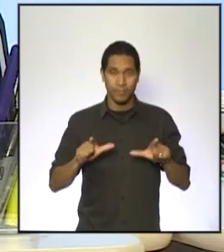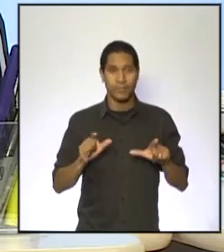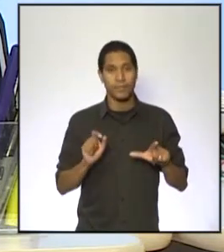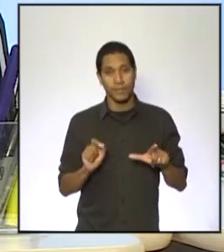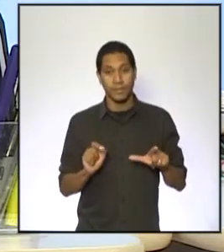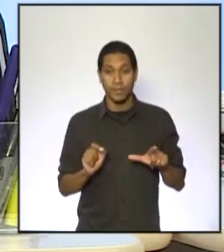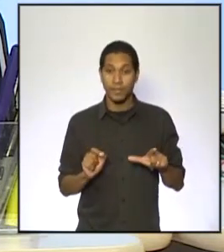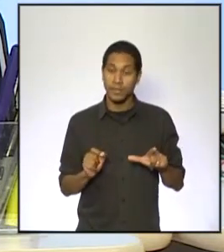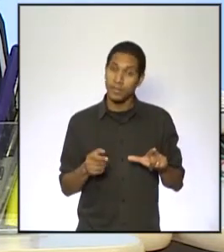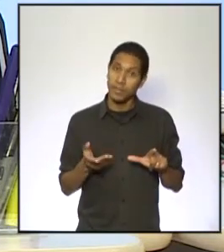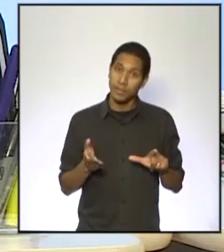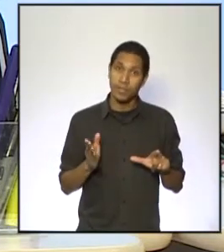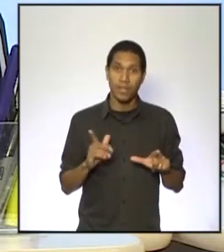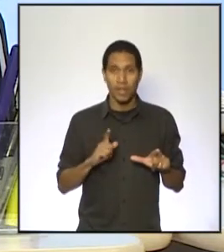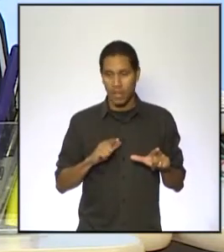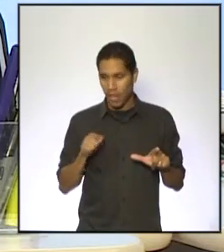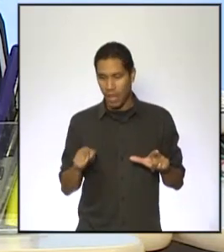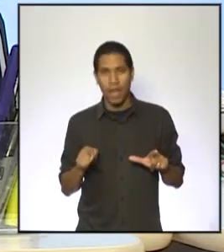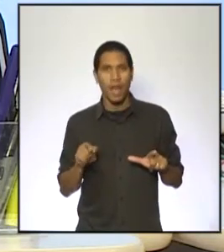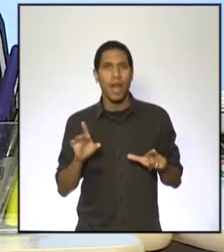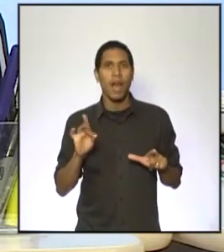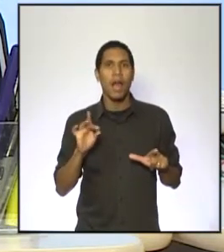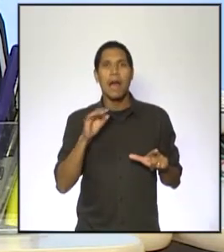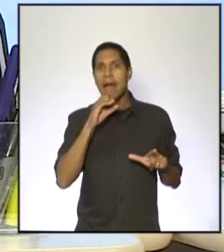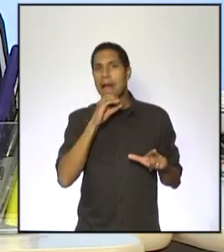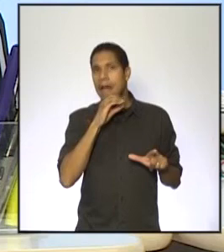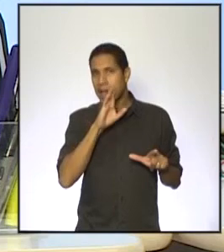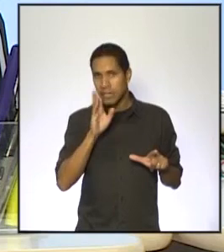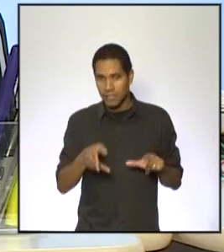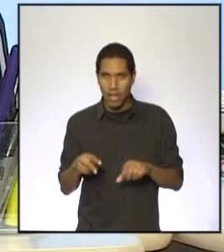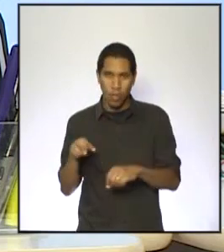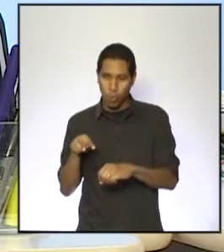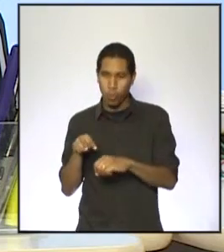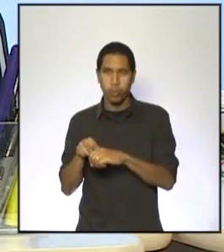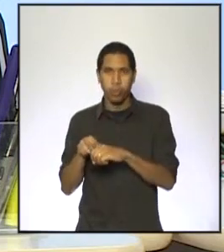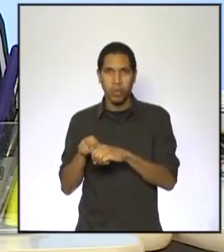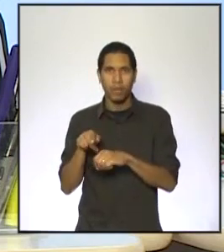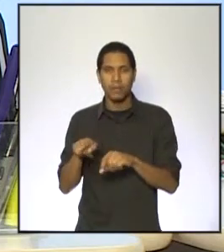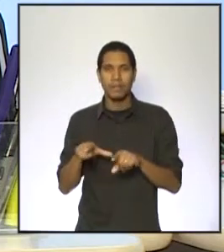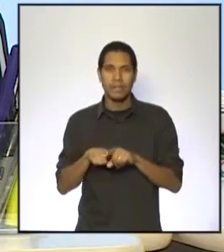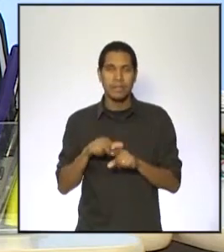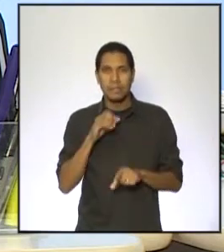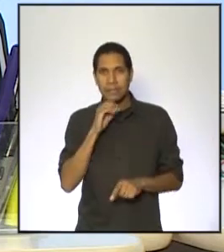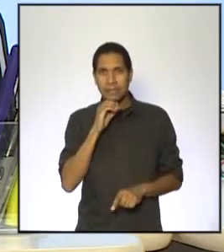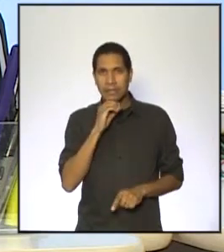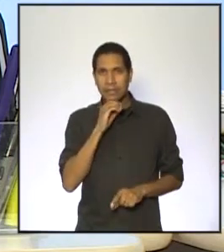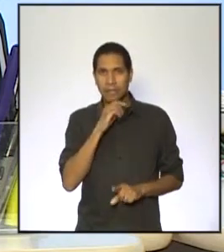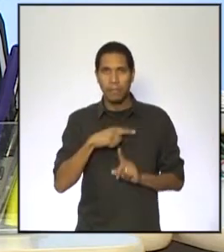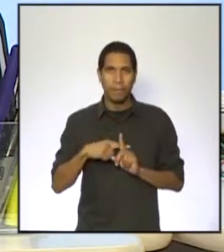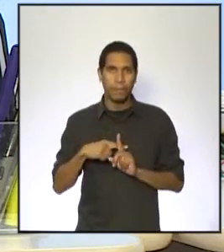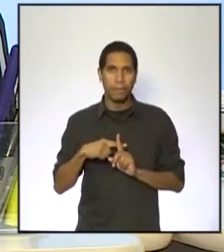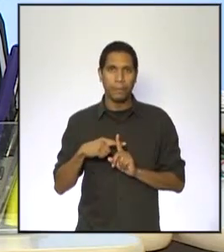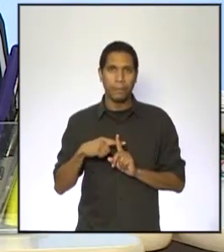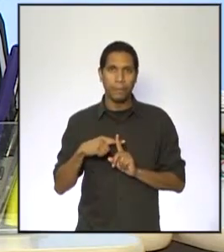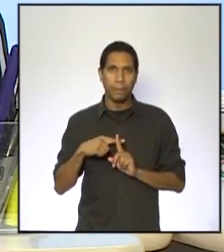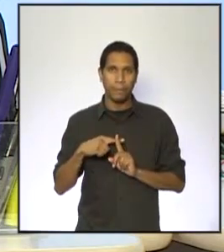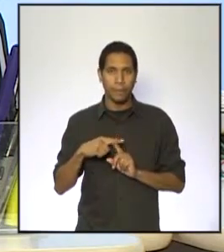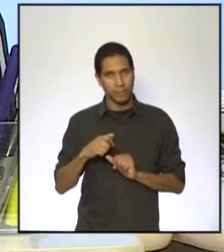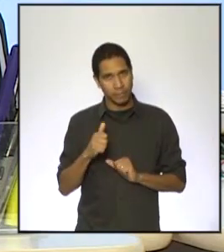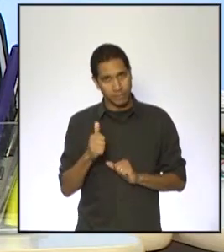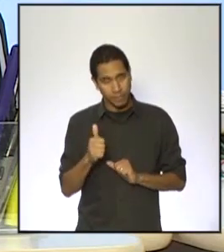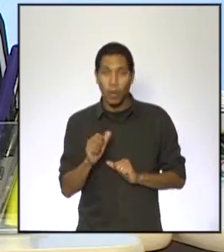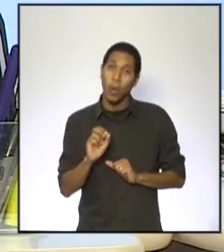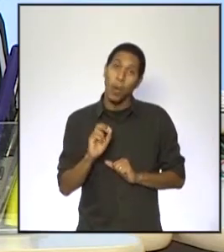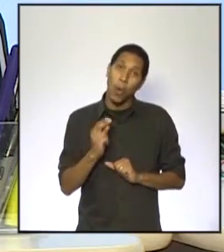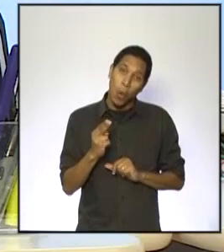Nesse momento, eu já estou com a minha cola quente já conectada na tomada para poder utilizar, mas se você não tiver, não tem problema.